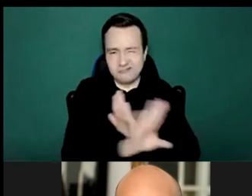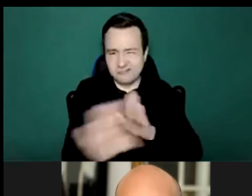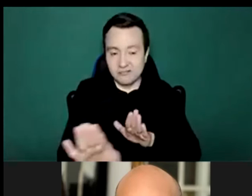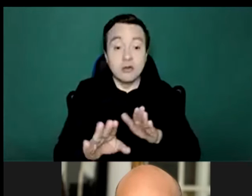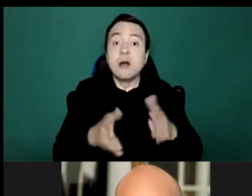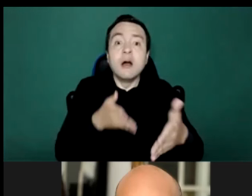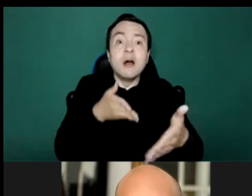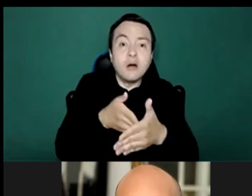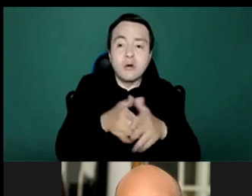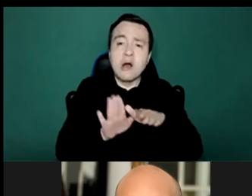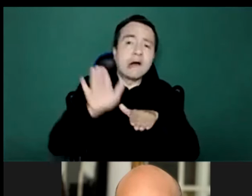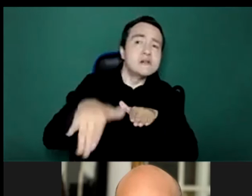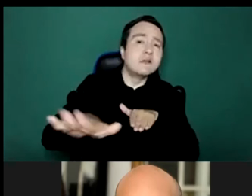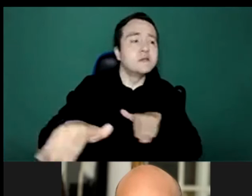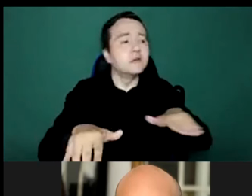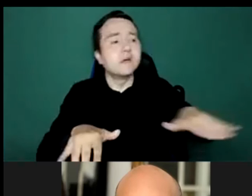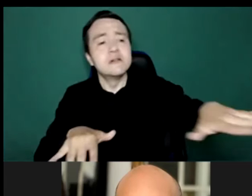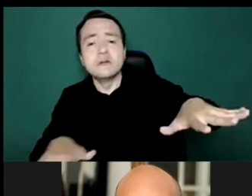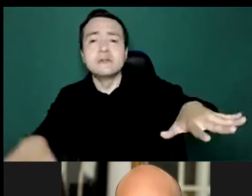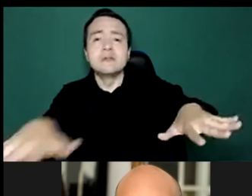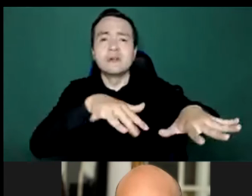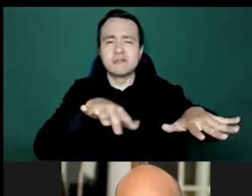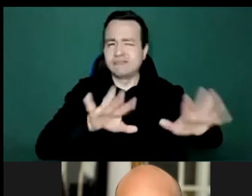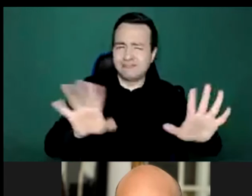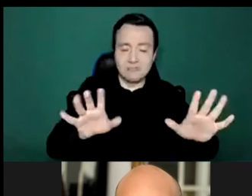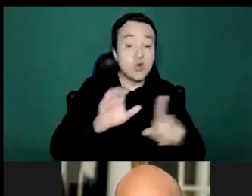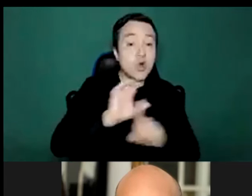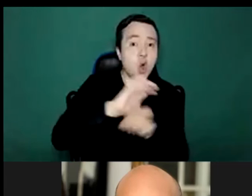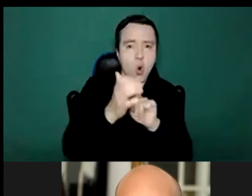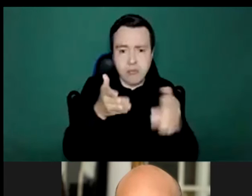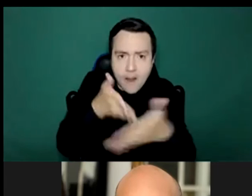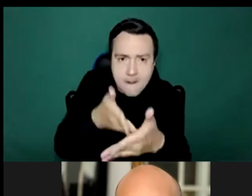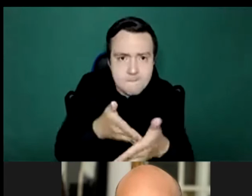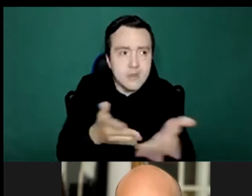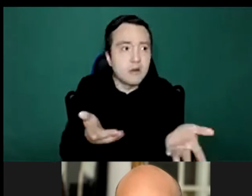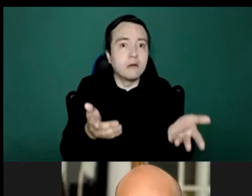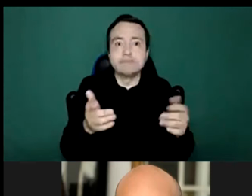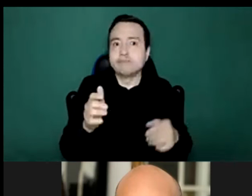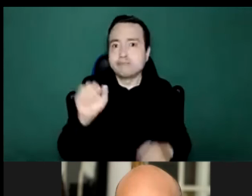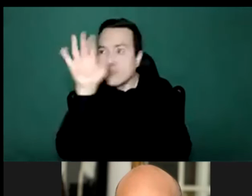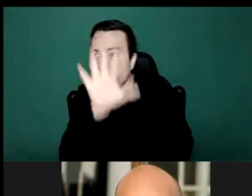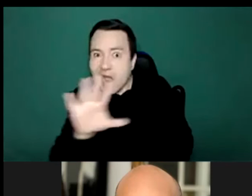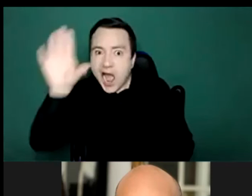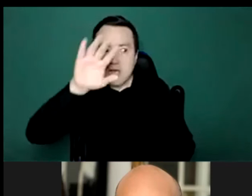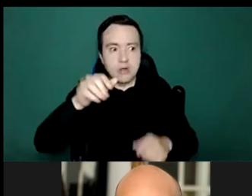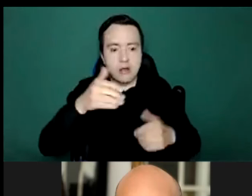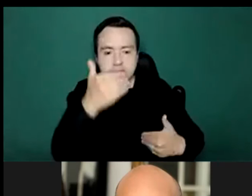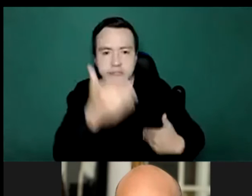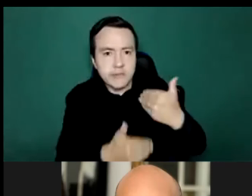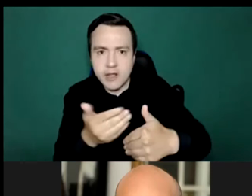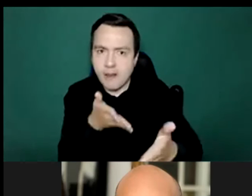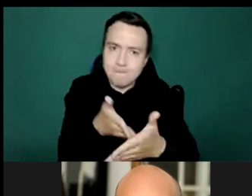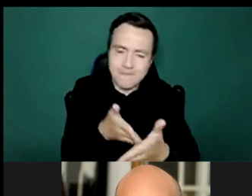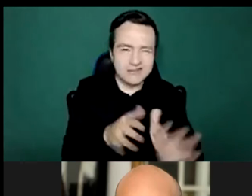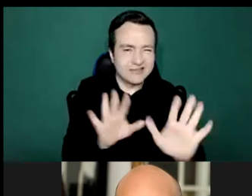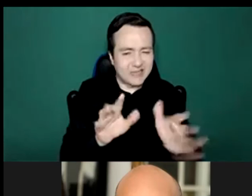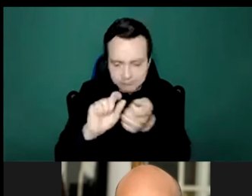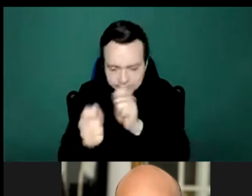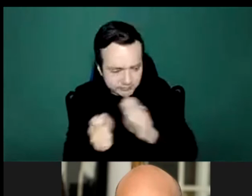financeiras, organizacionais e culturais. As funções essenciais de saúde pública renovadas são